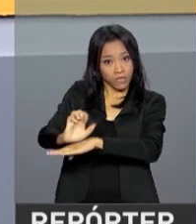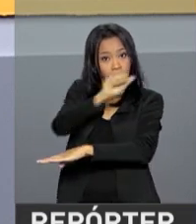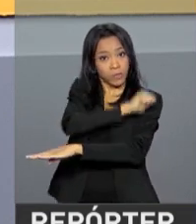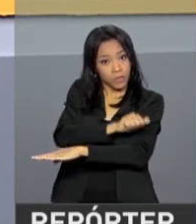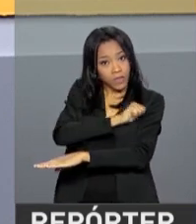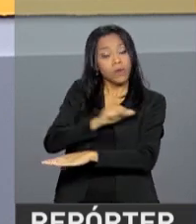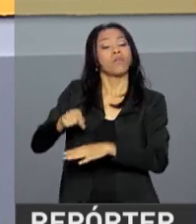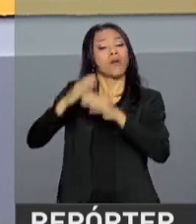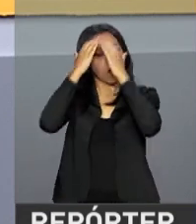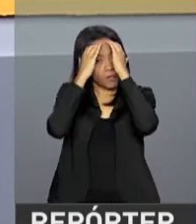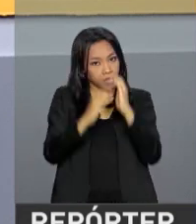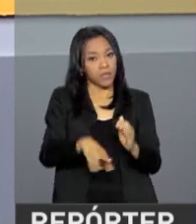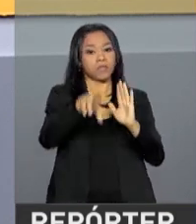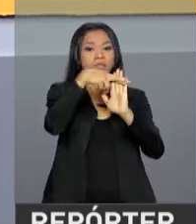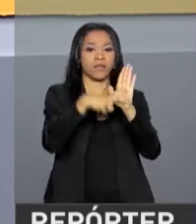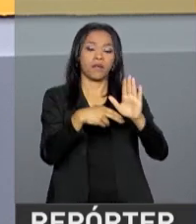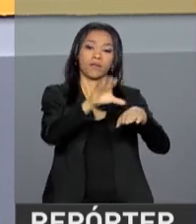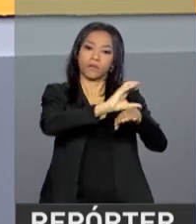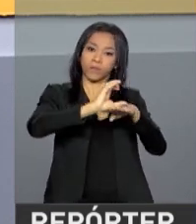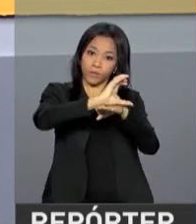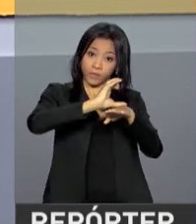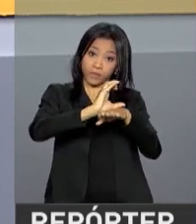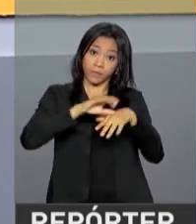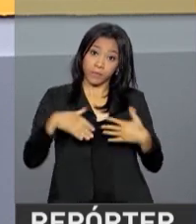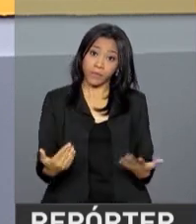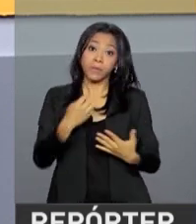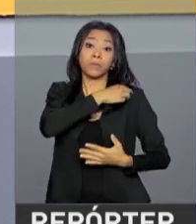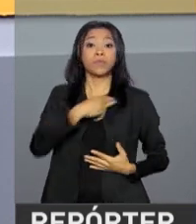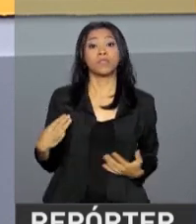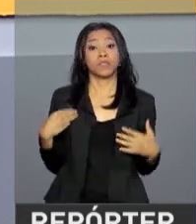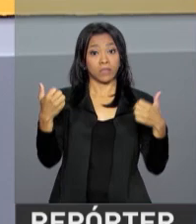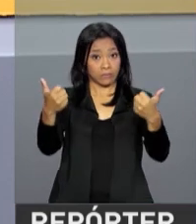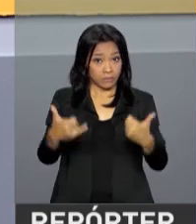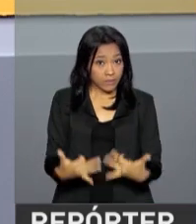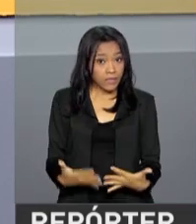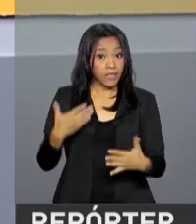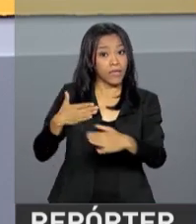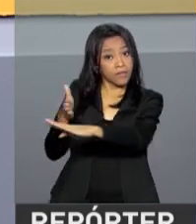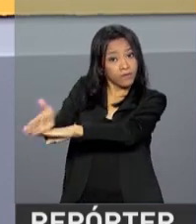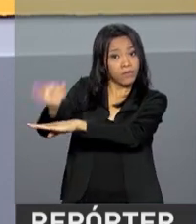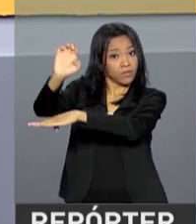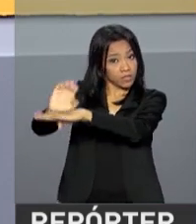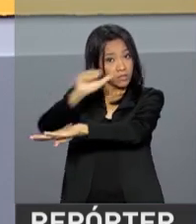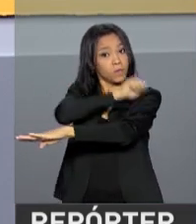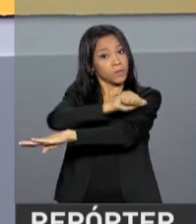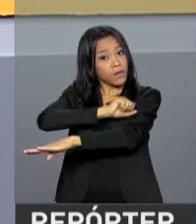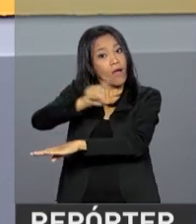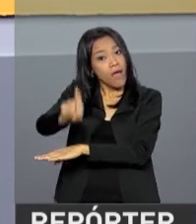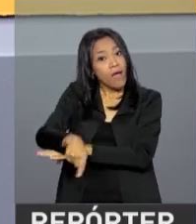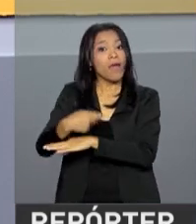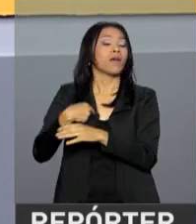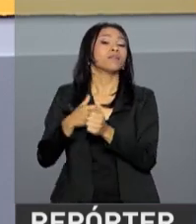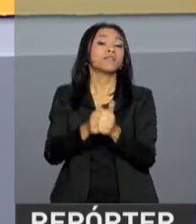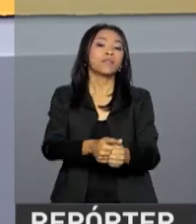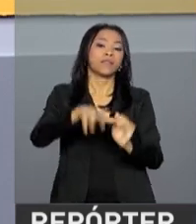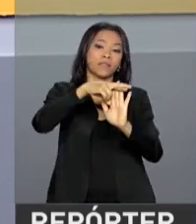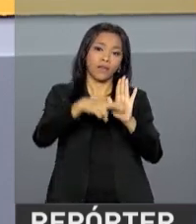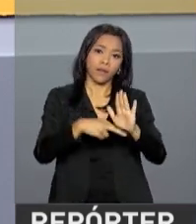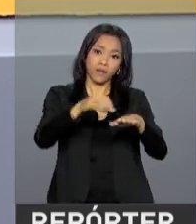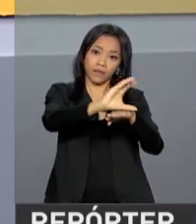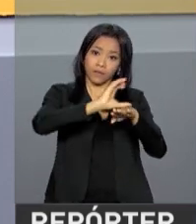obedece o rito constitucional o ministro destaca que a intervenção no rio cumpre estritamente o ordenamento jurídico brasileiro